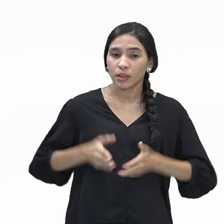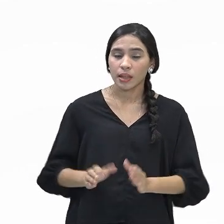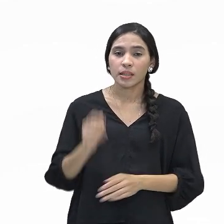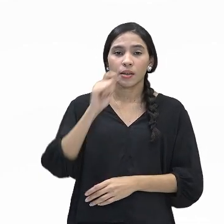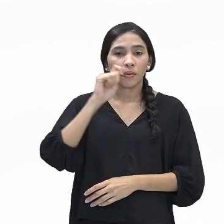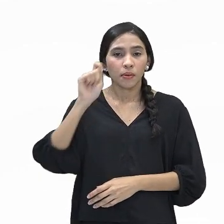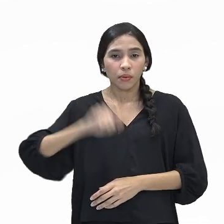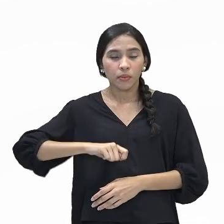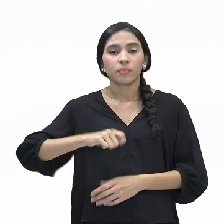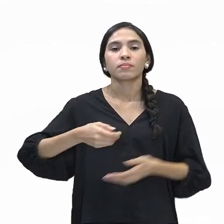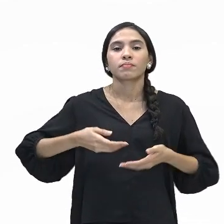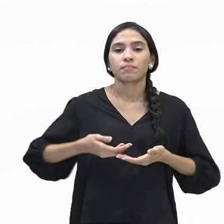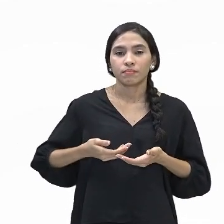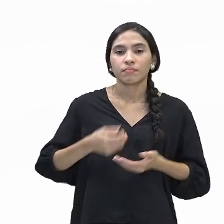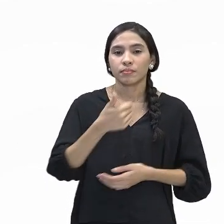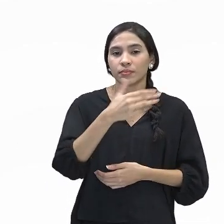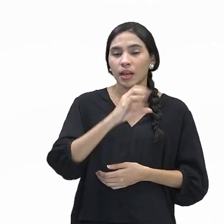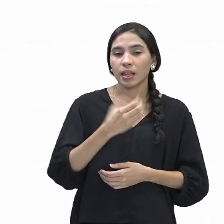10 de dezembro de